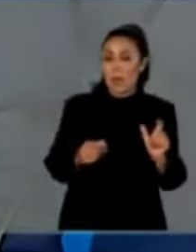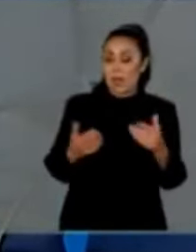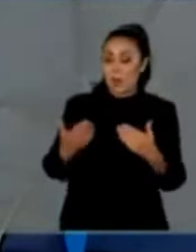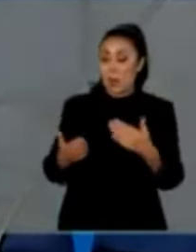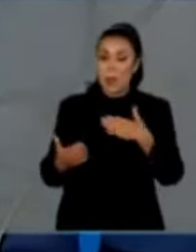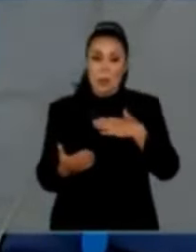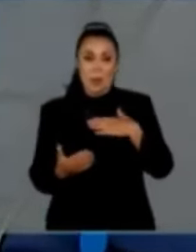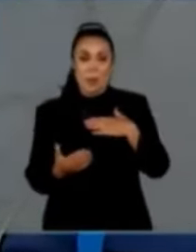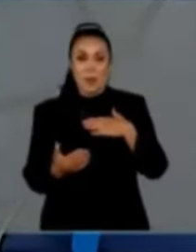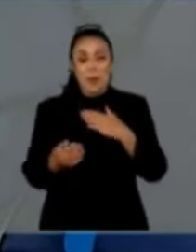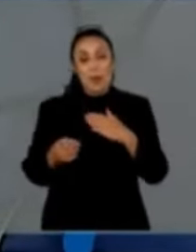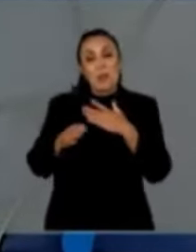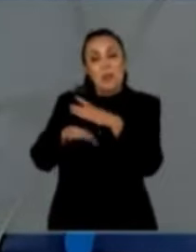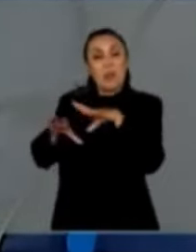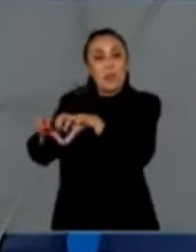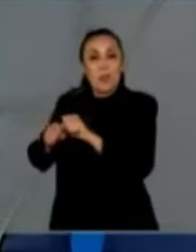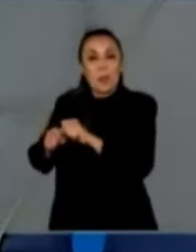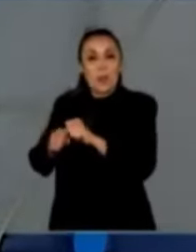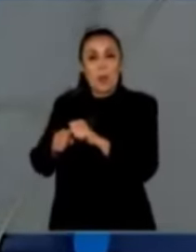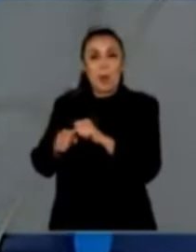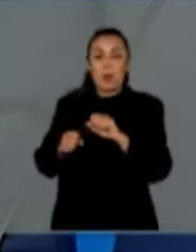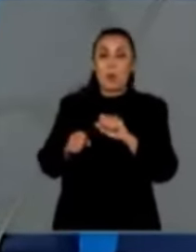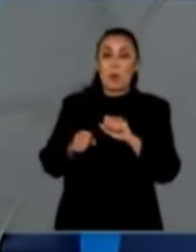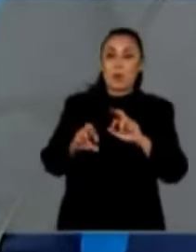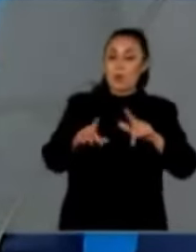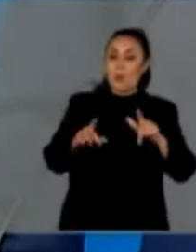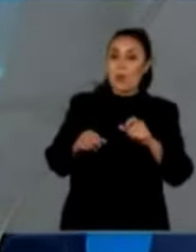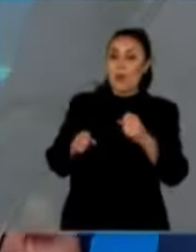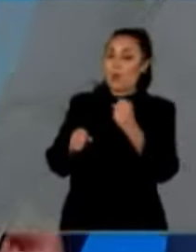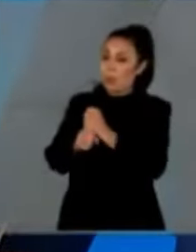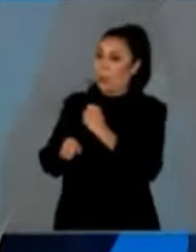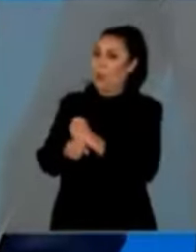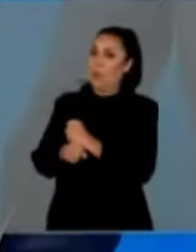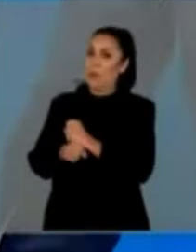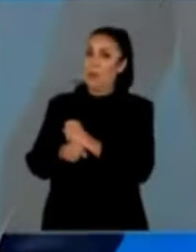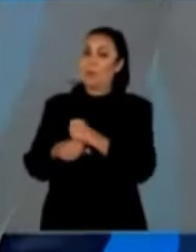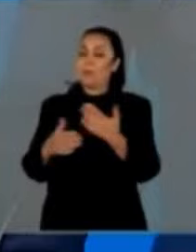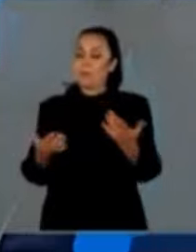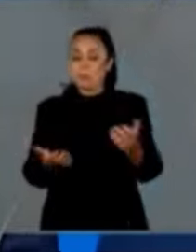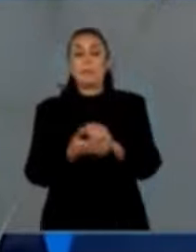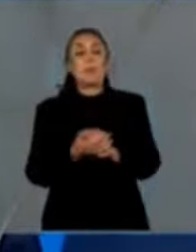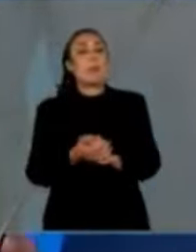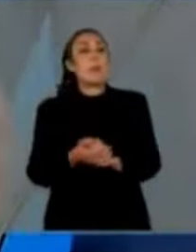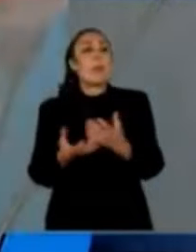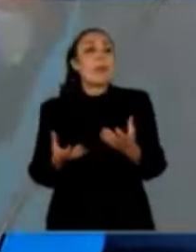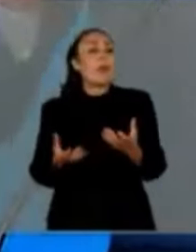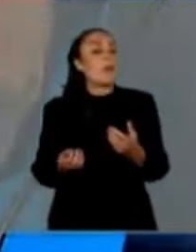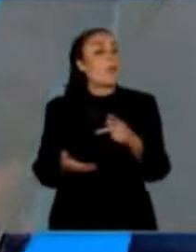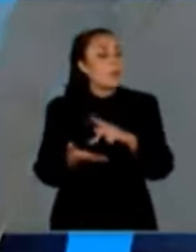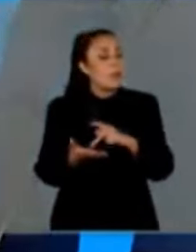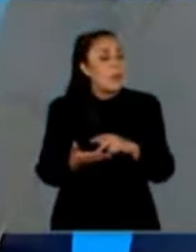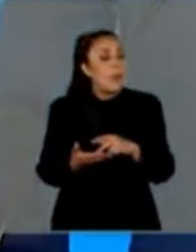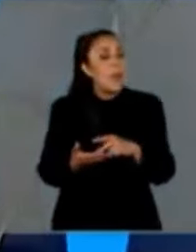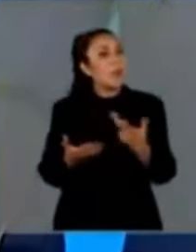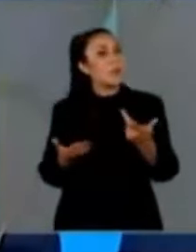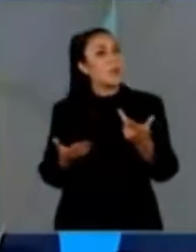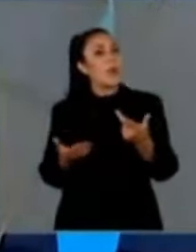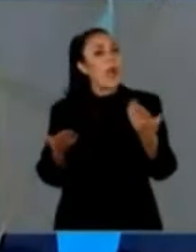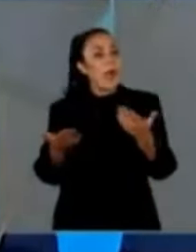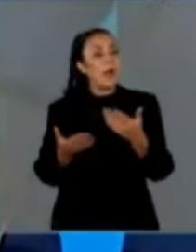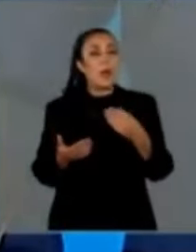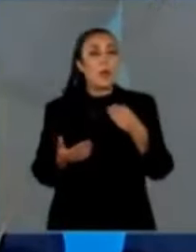paraa construção é muito diferente eu queria muito poder ter aqui com você essa